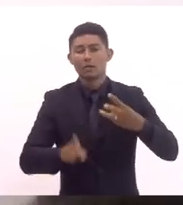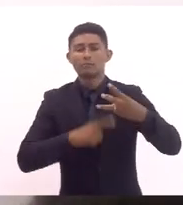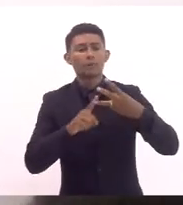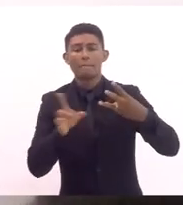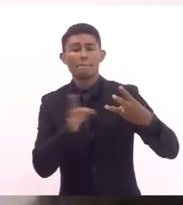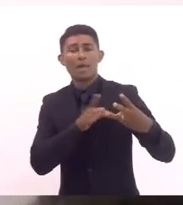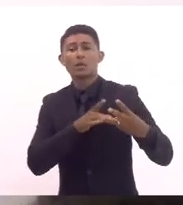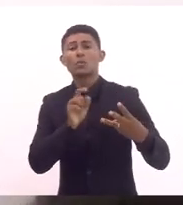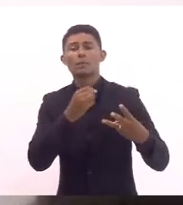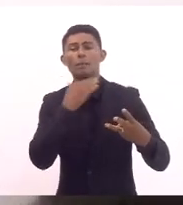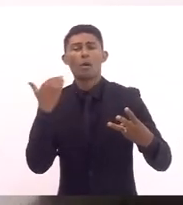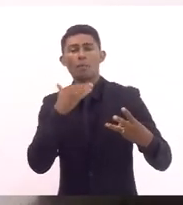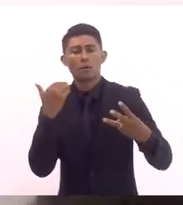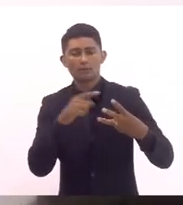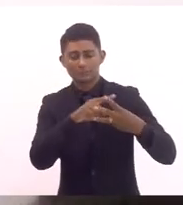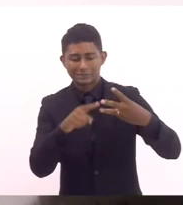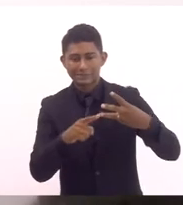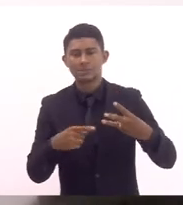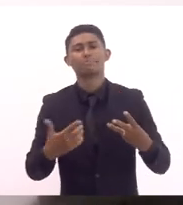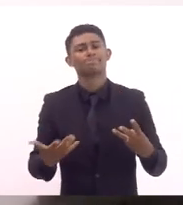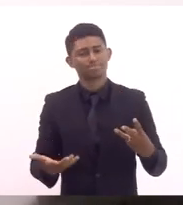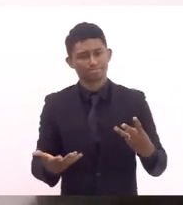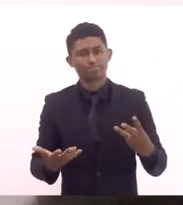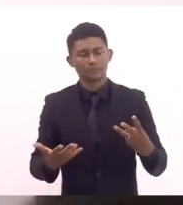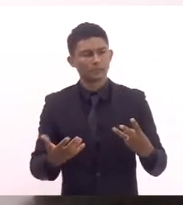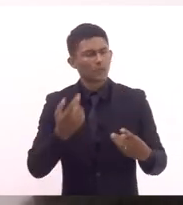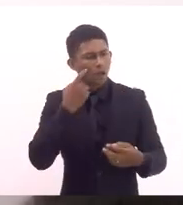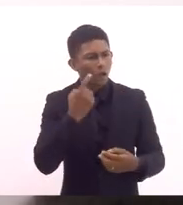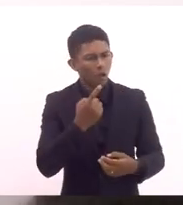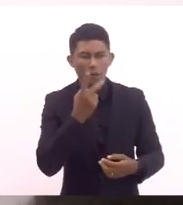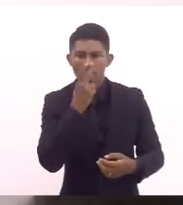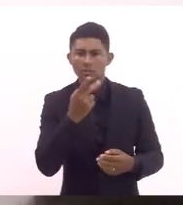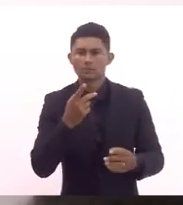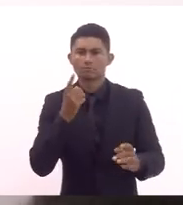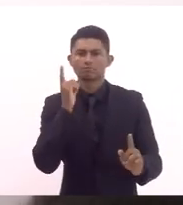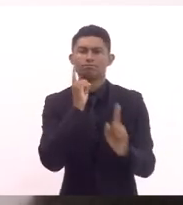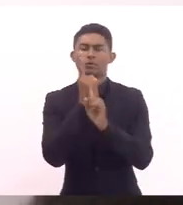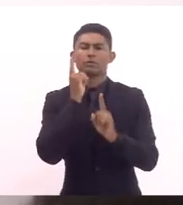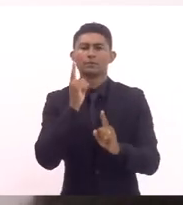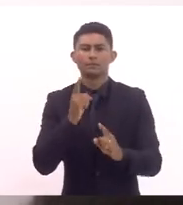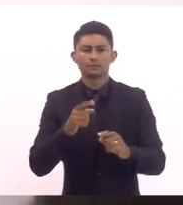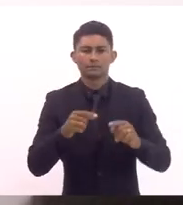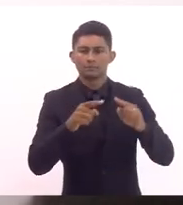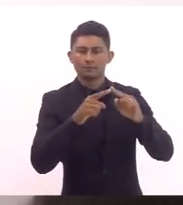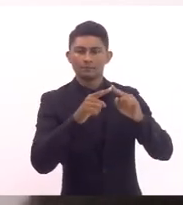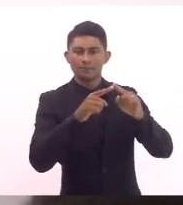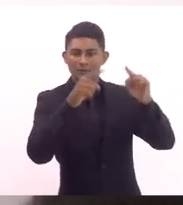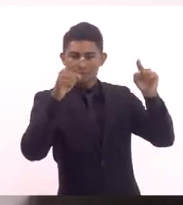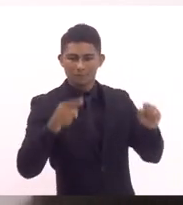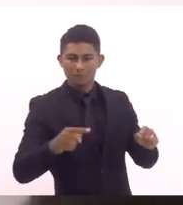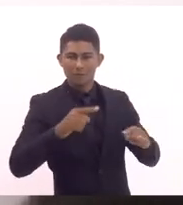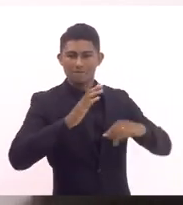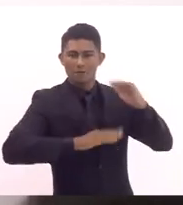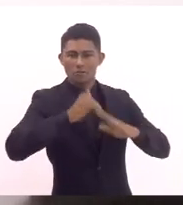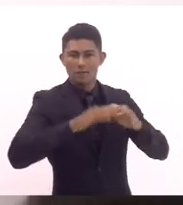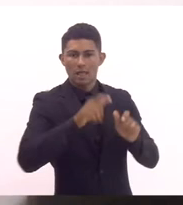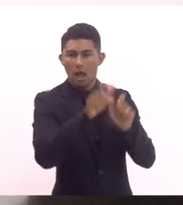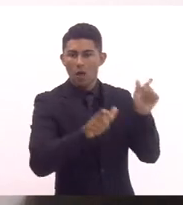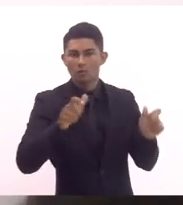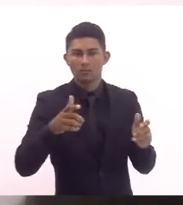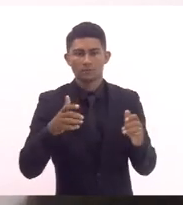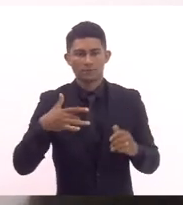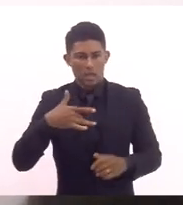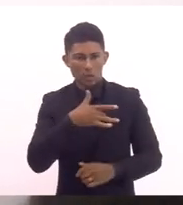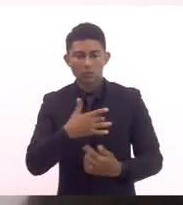foi uma situação nova porque Profissionais de Saúde e usuários estavam no mesmo cenário em relação a